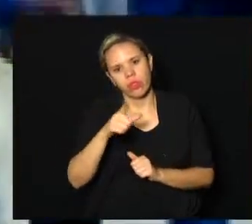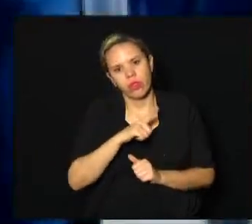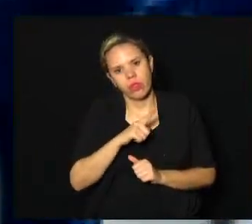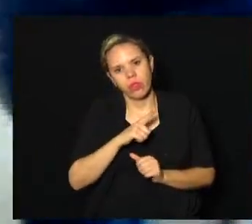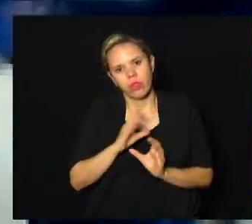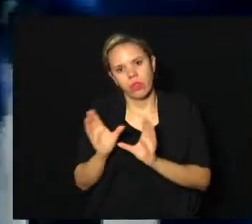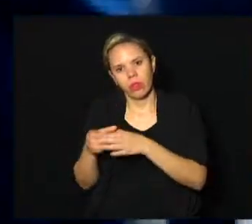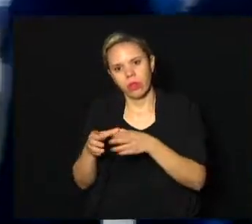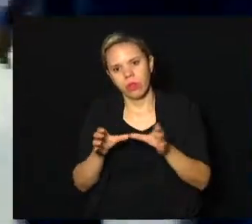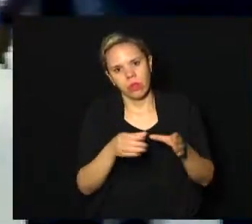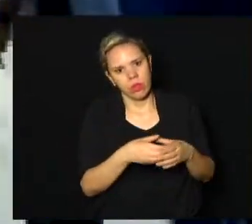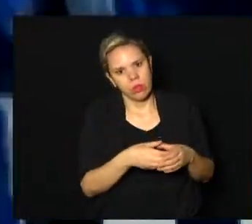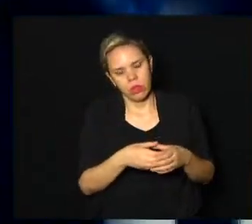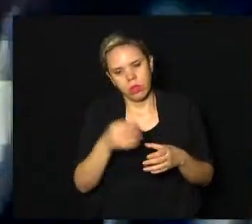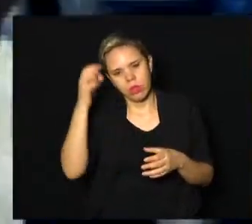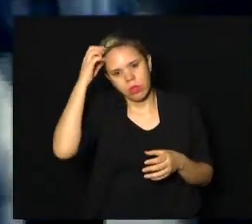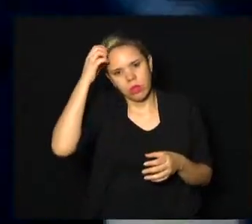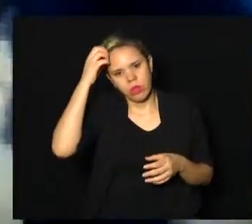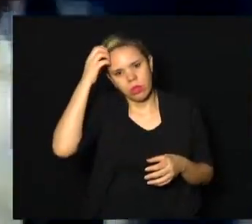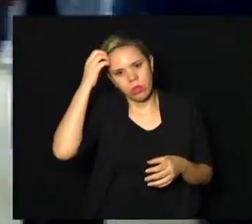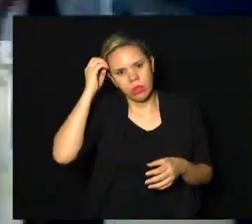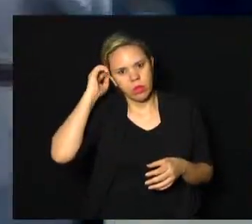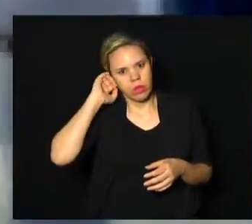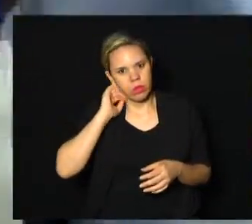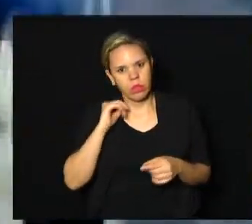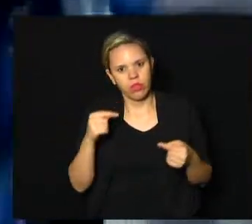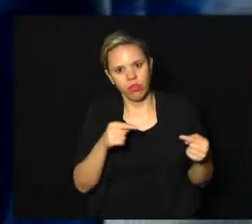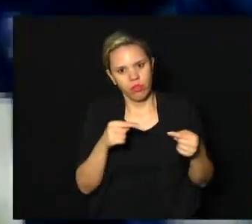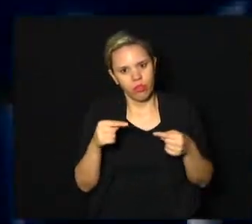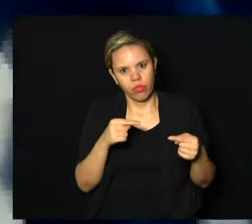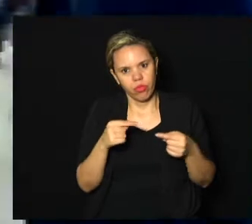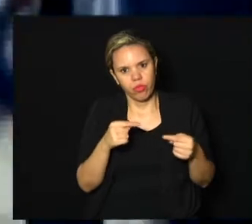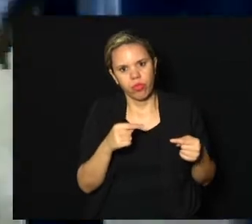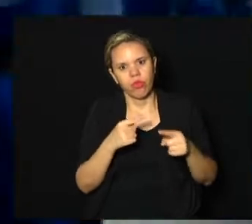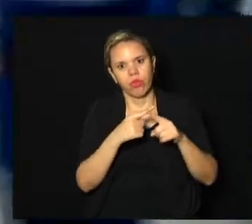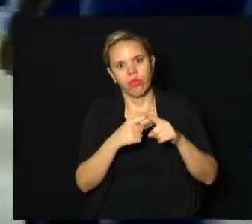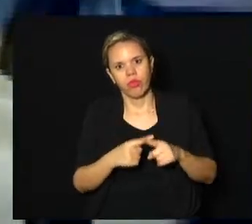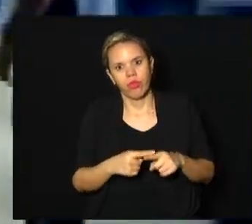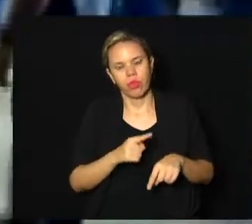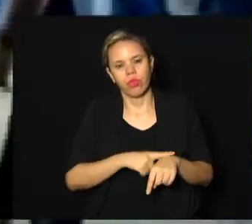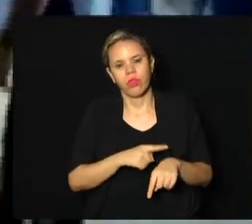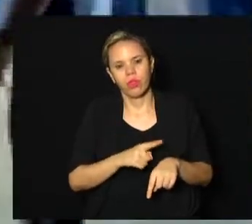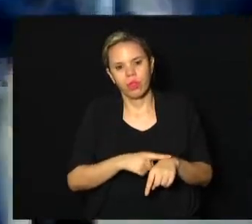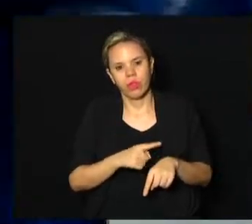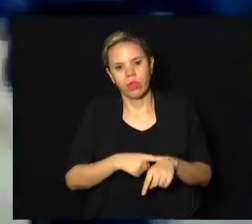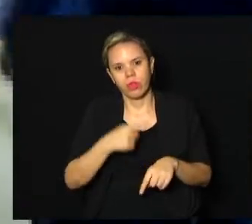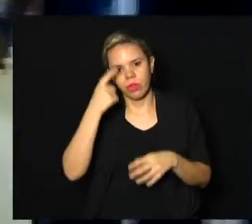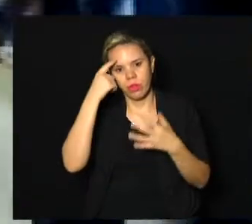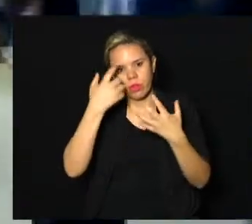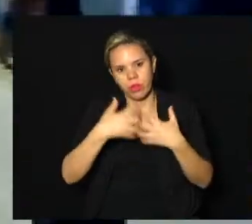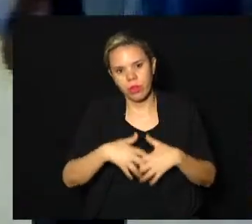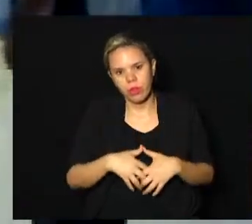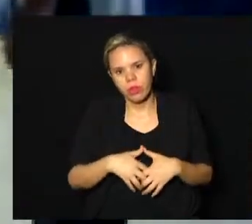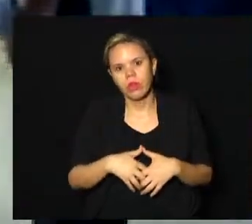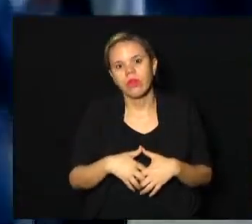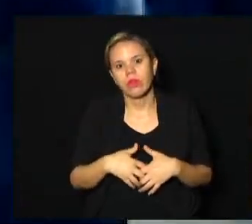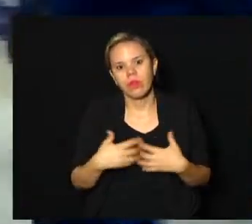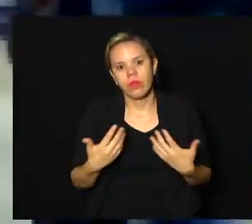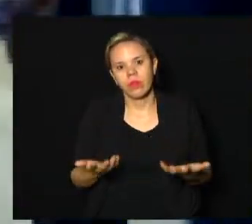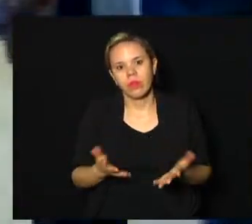as equipes aí que disputam os campeonatos, a partir do momento em que começou a se pensar um